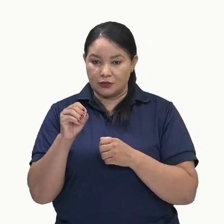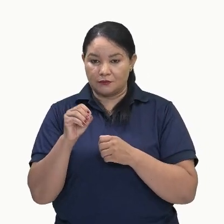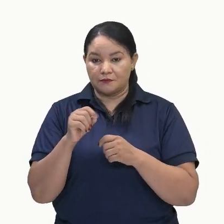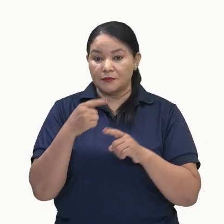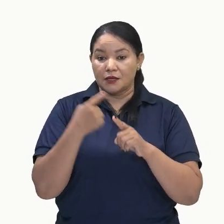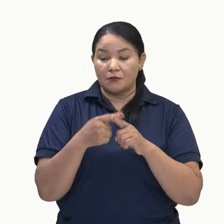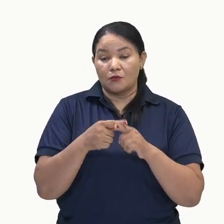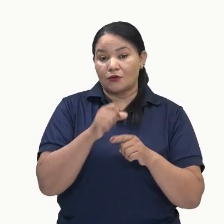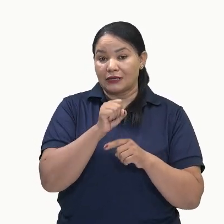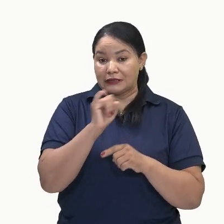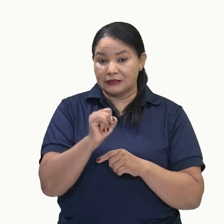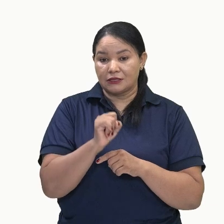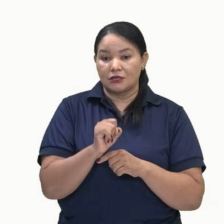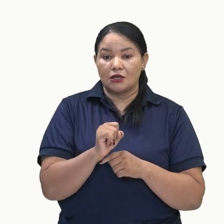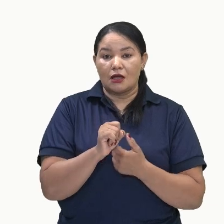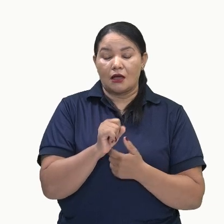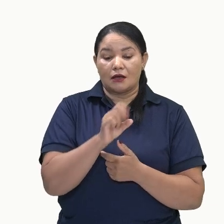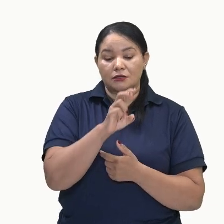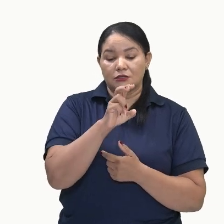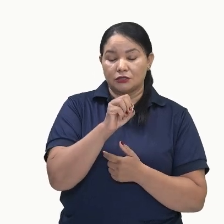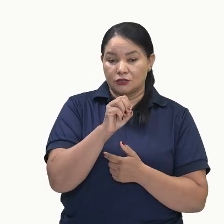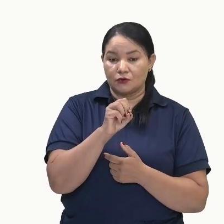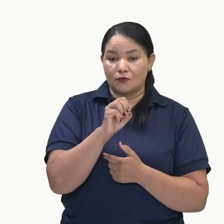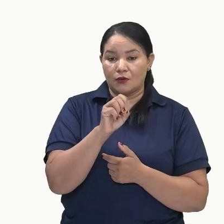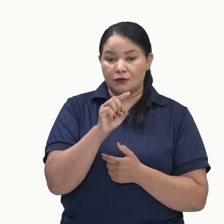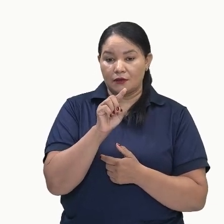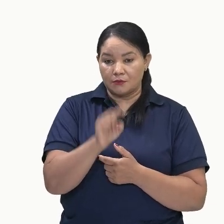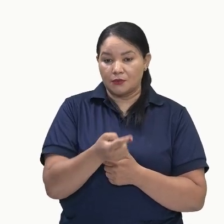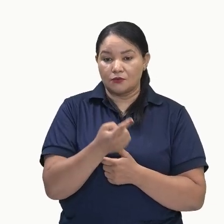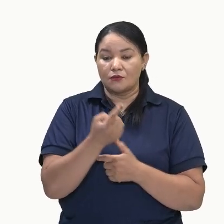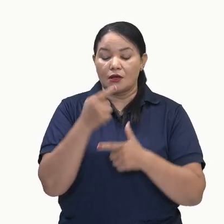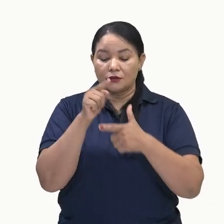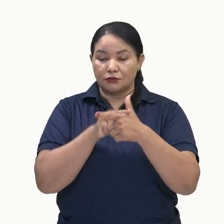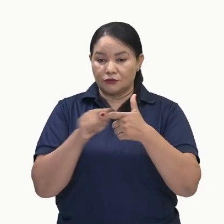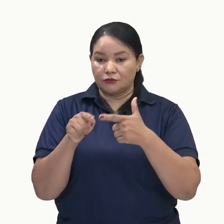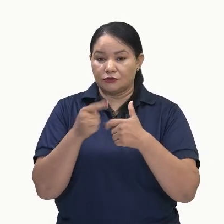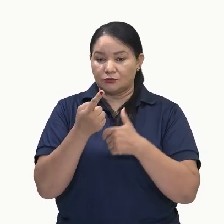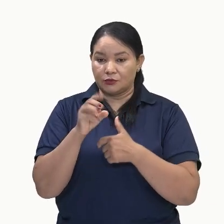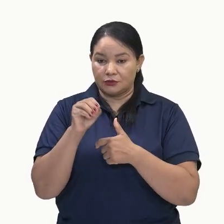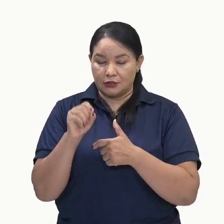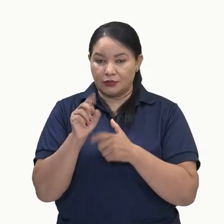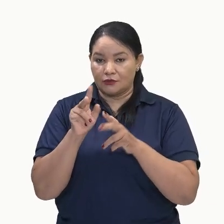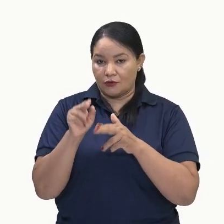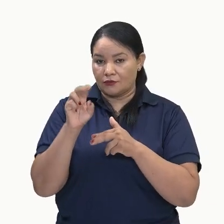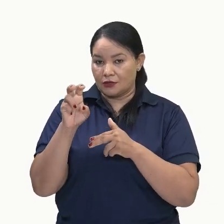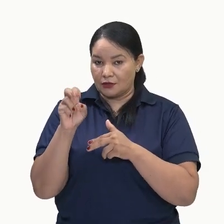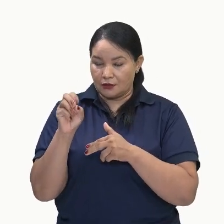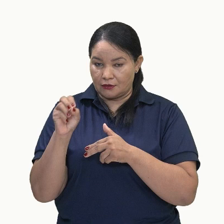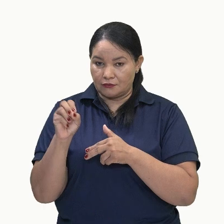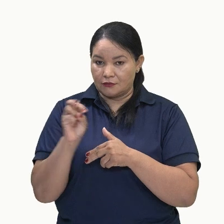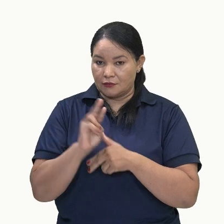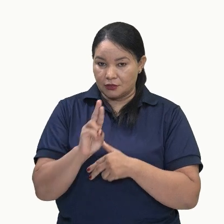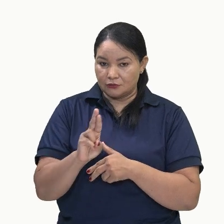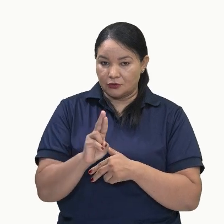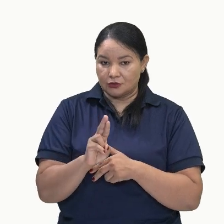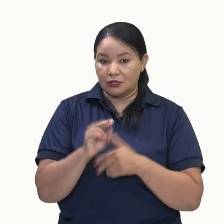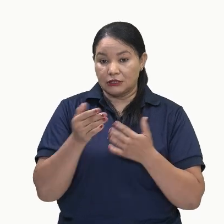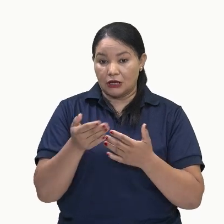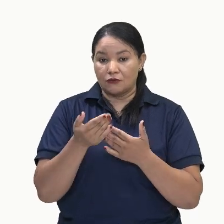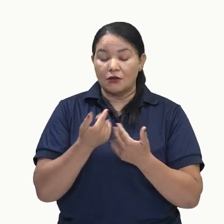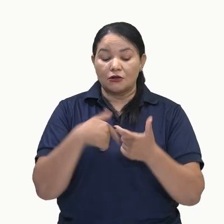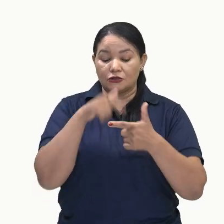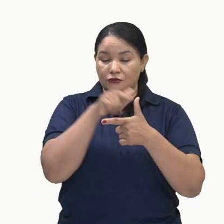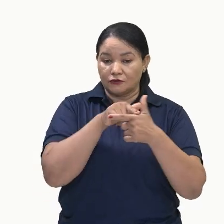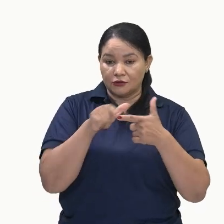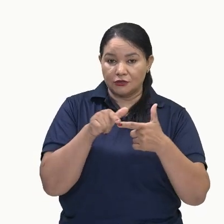pegarmos 50 mil e dividir por 100, nós vamos obter 500 como resposta, certo? Então, dividindo o total de